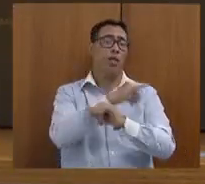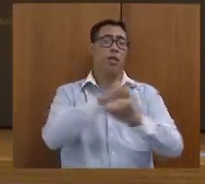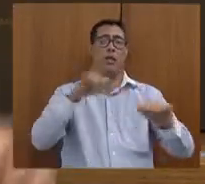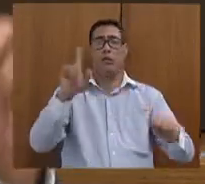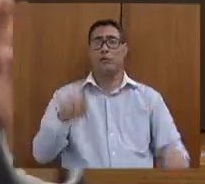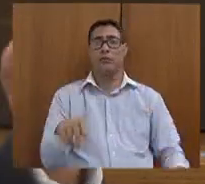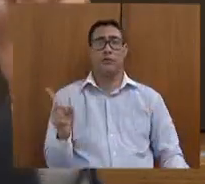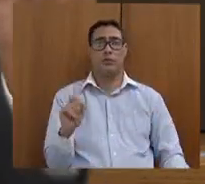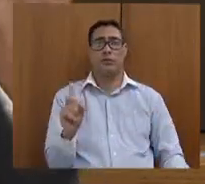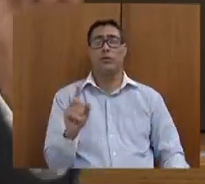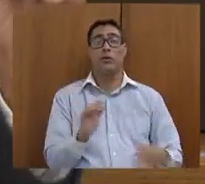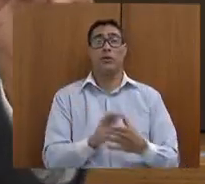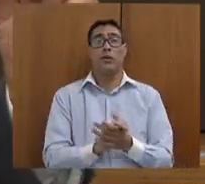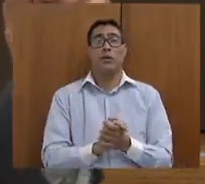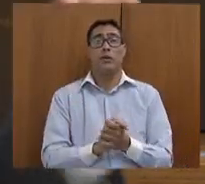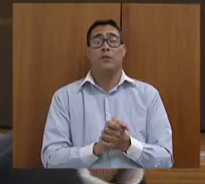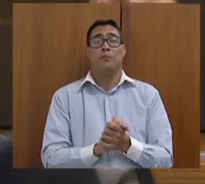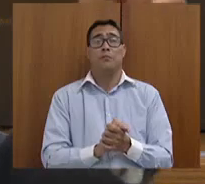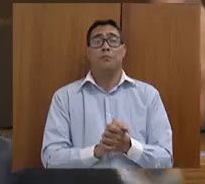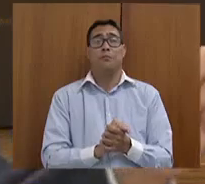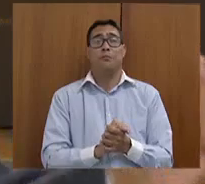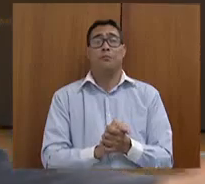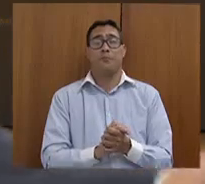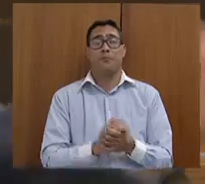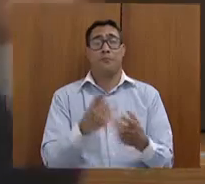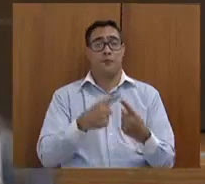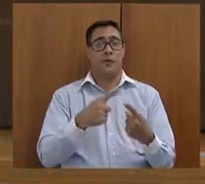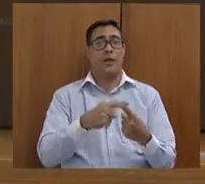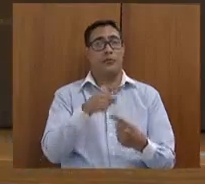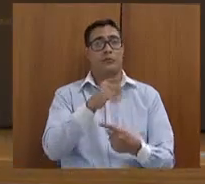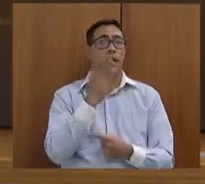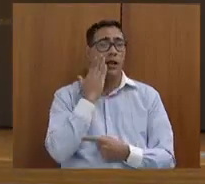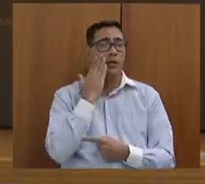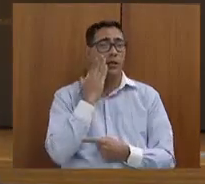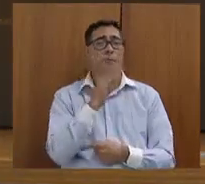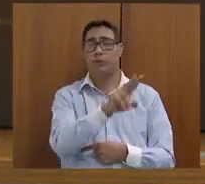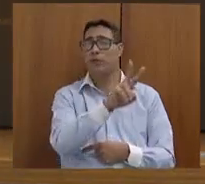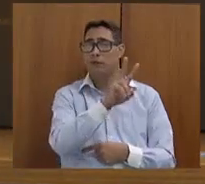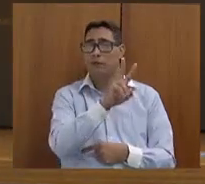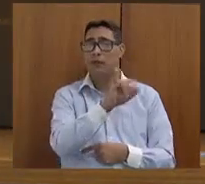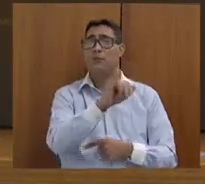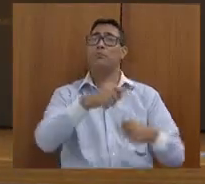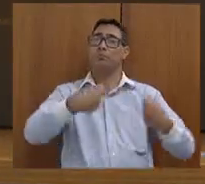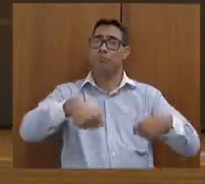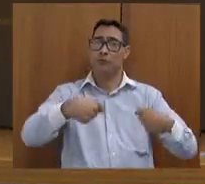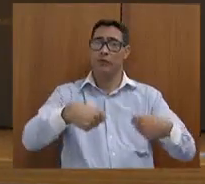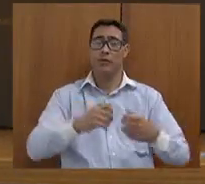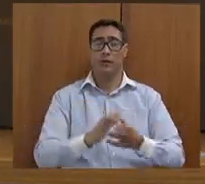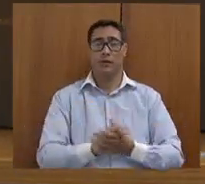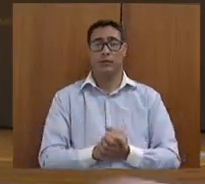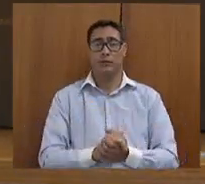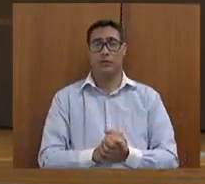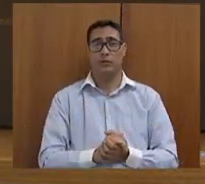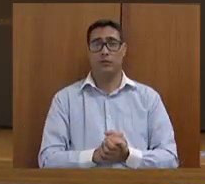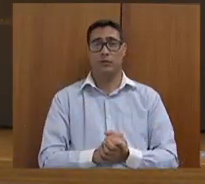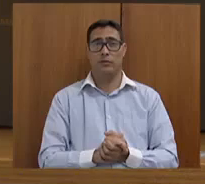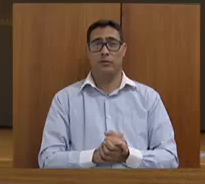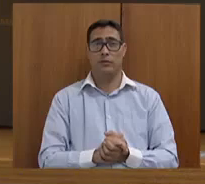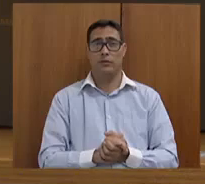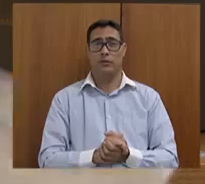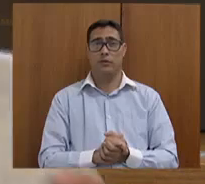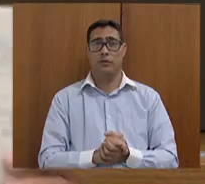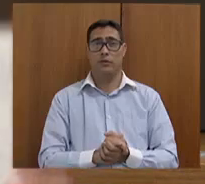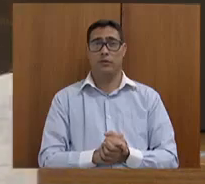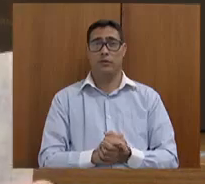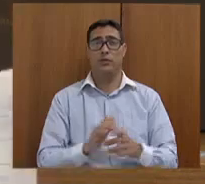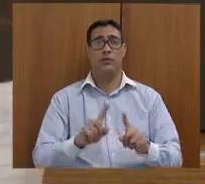porque a gente sabe que vai precisar disso aí então essa questão